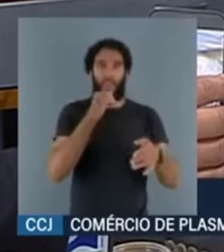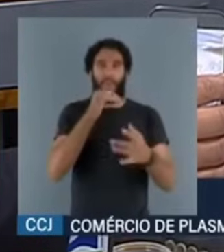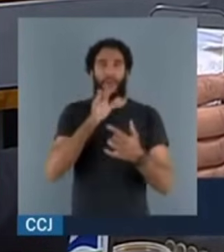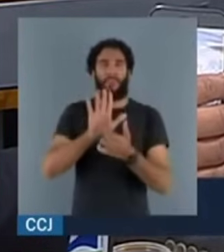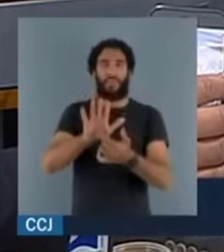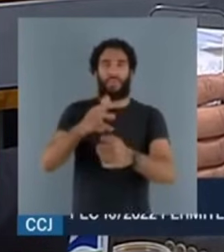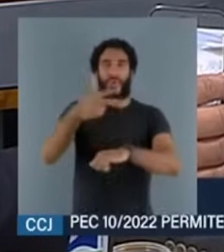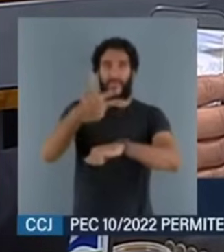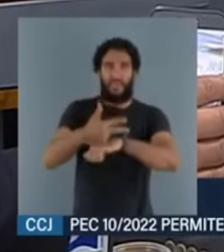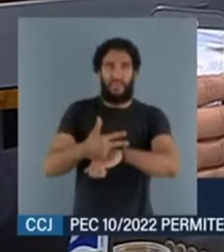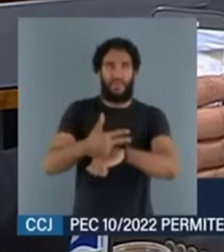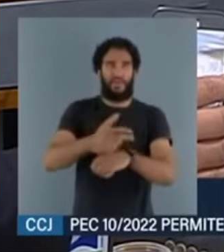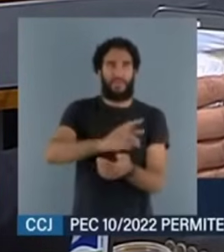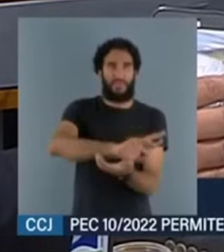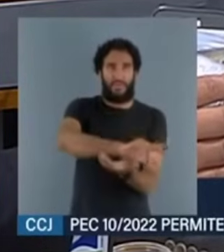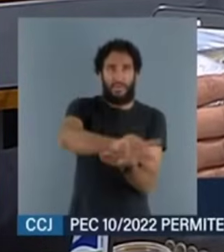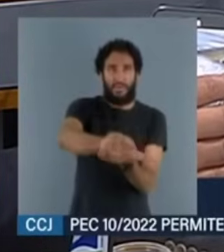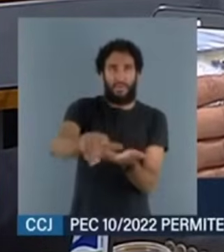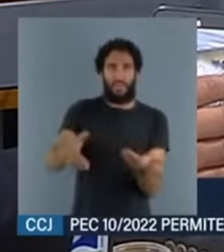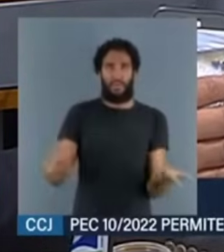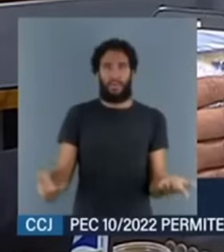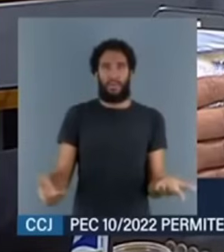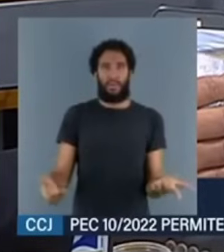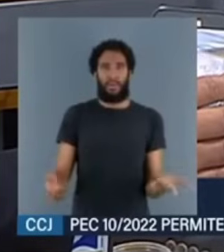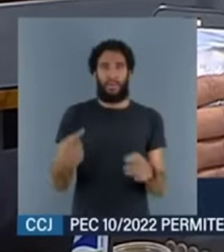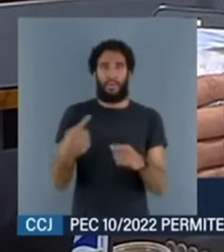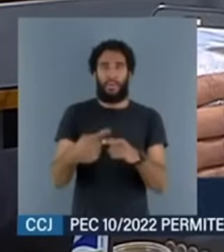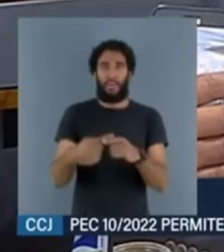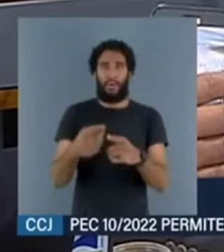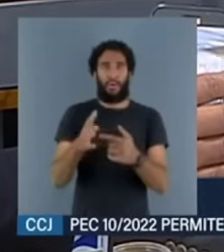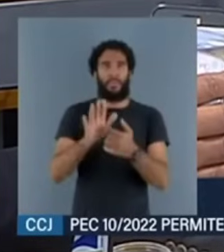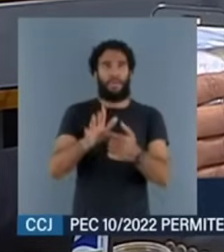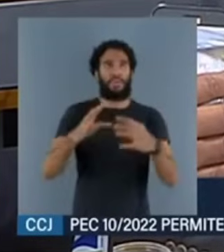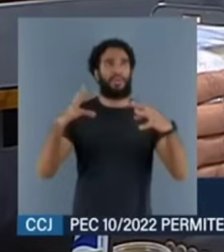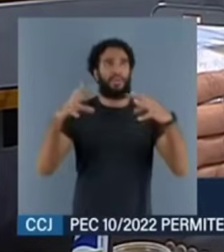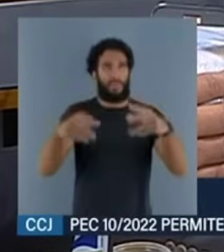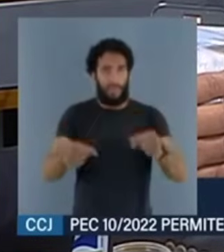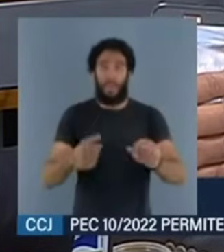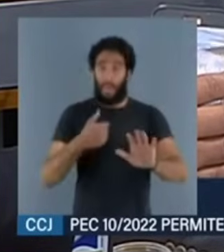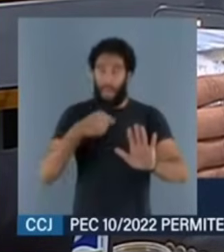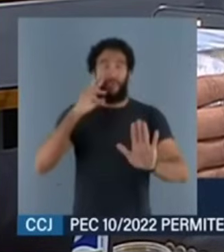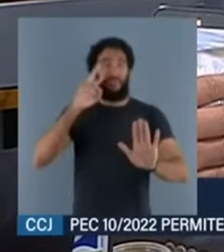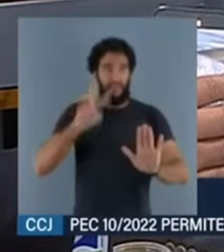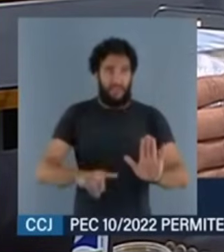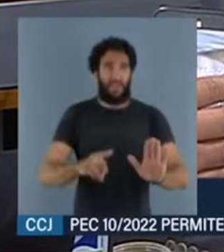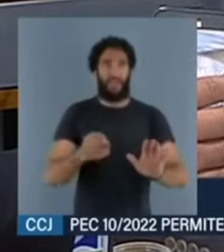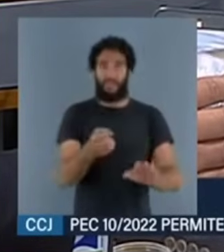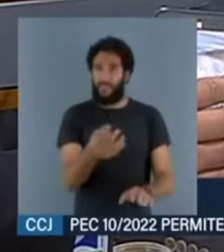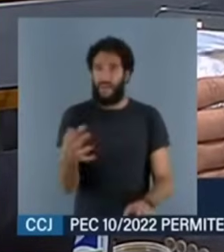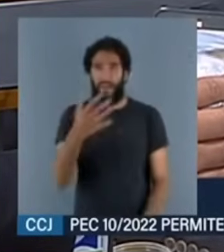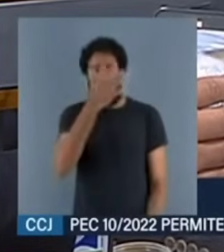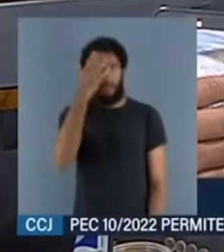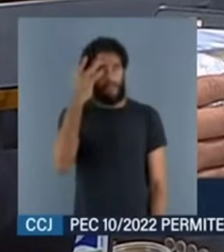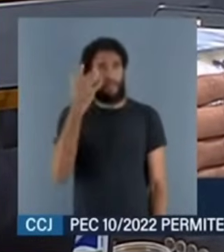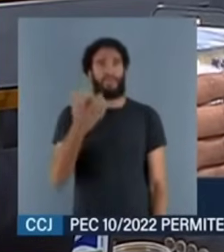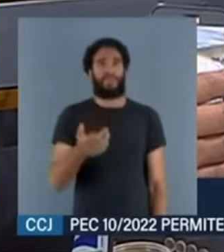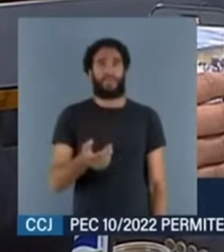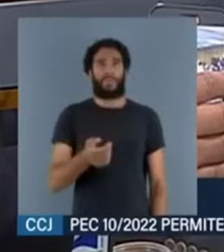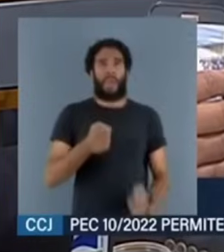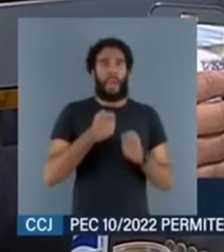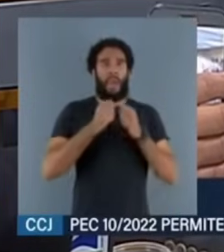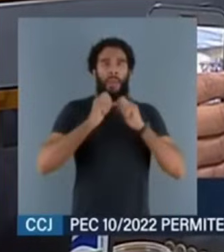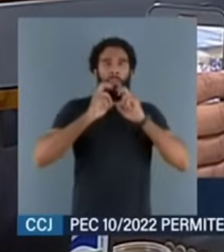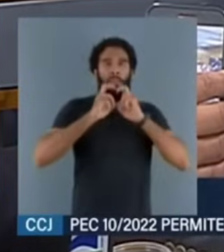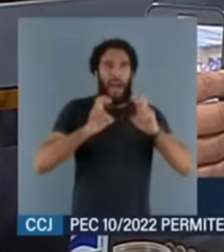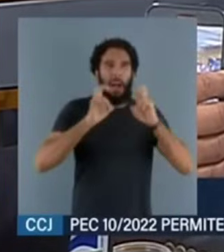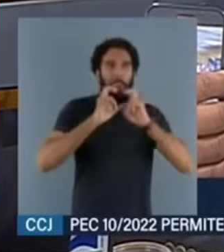vídeos aí. Por que não apresenta todos? Porque eu vi também vários vídeos, as pessoas gritando, não quebra, não quebra, e estava lá o cara